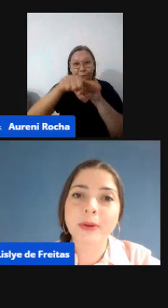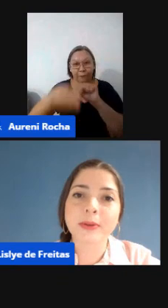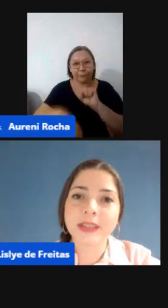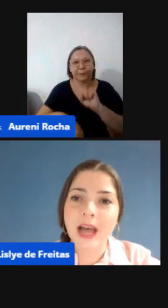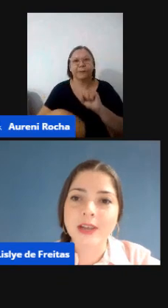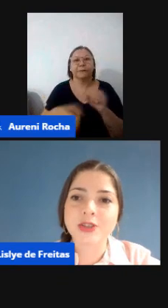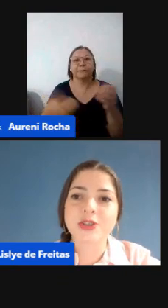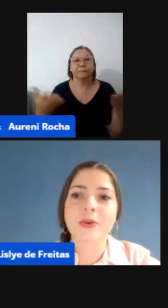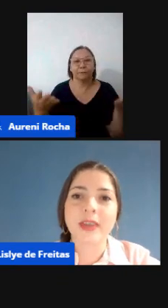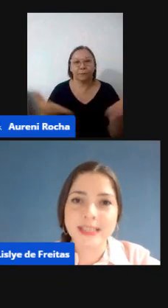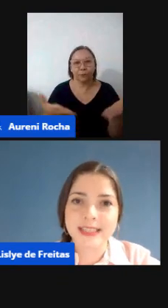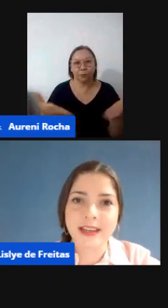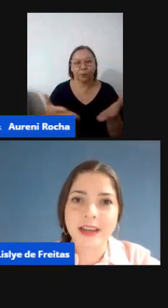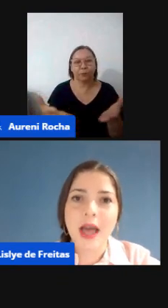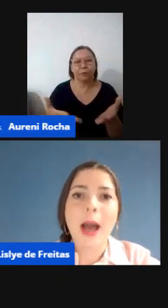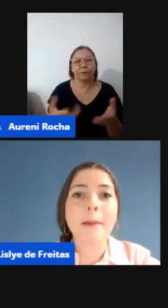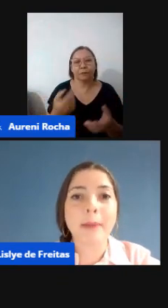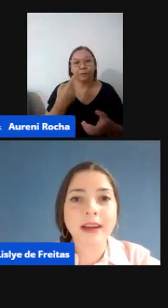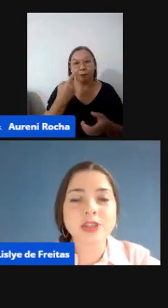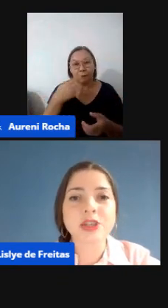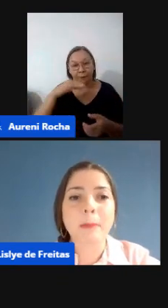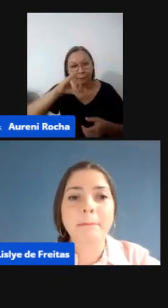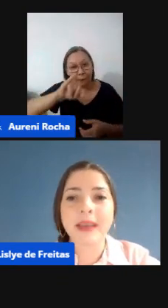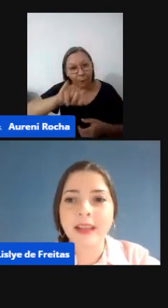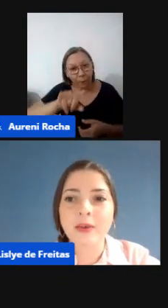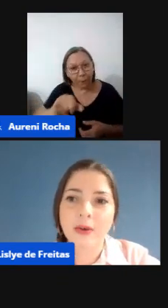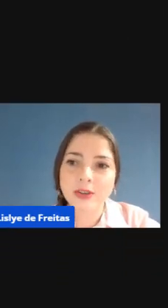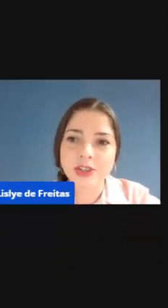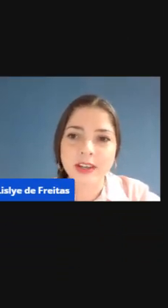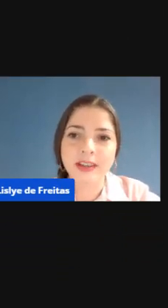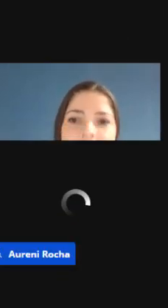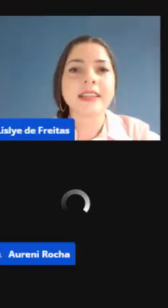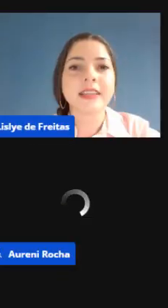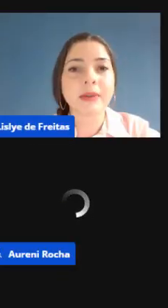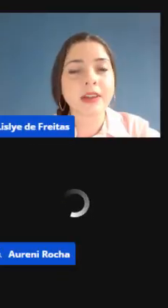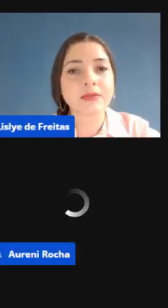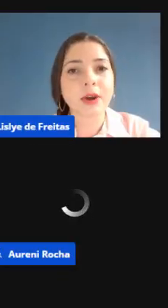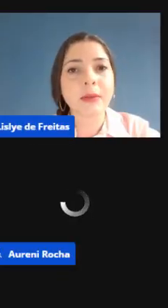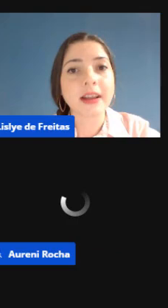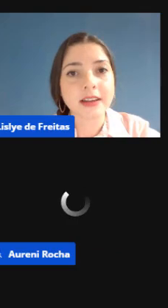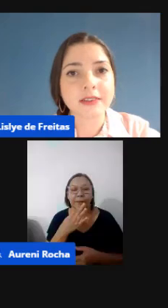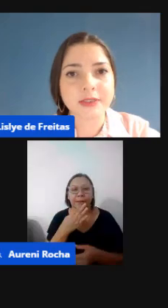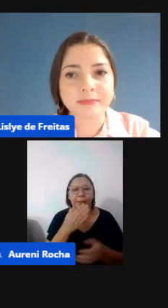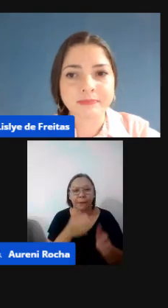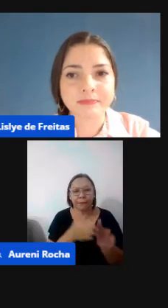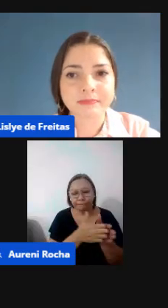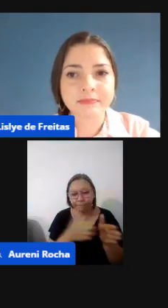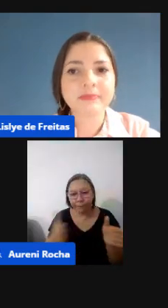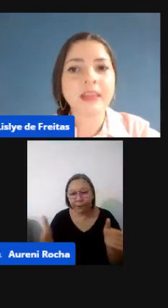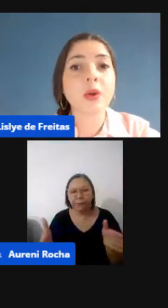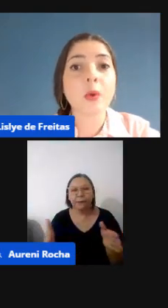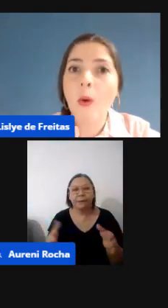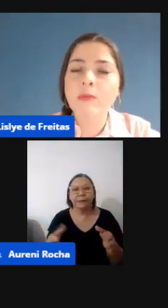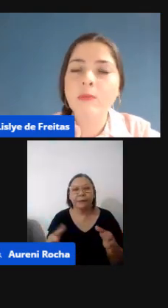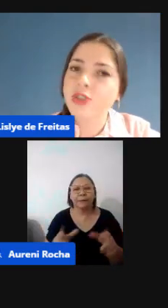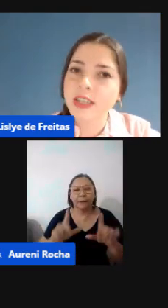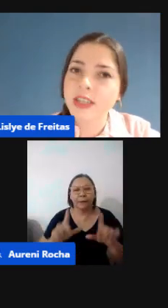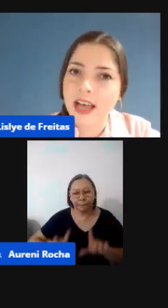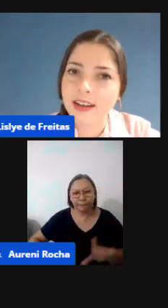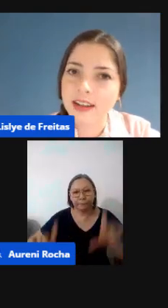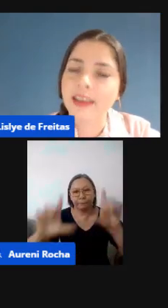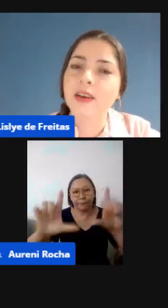a oportunidade de conhecer a parte pedagógica da plataforma Canva e